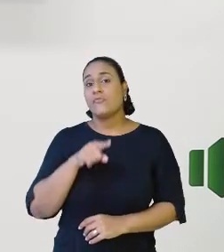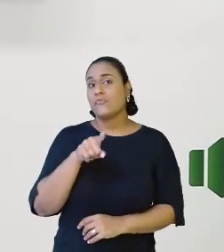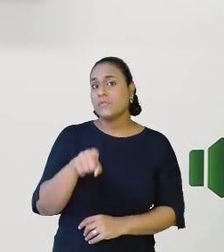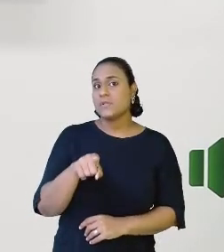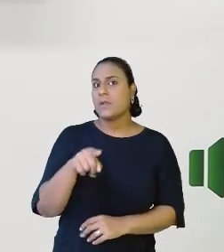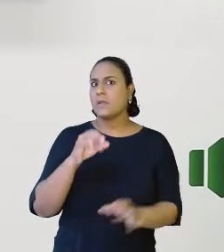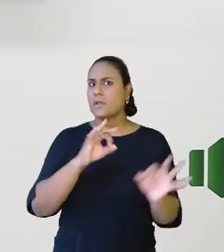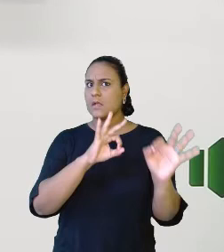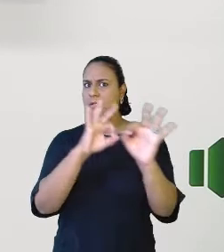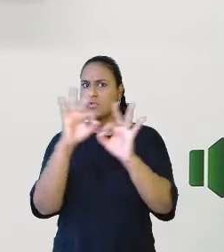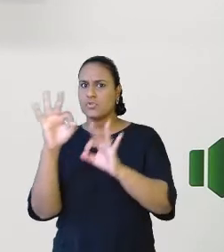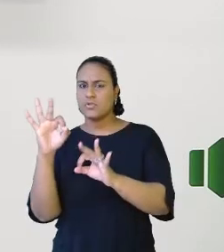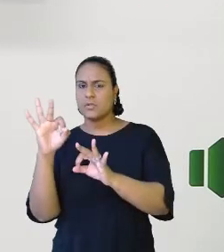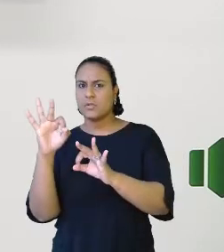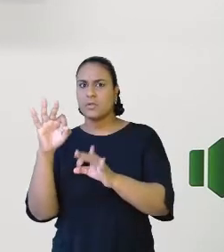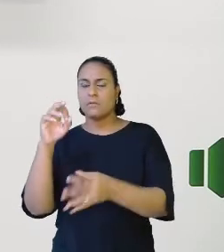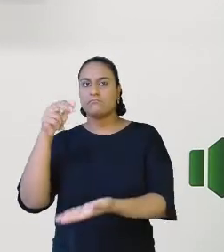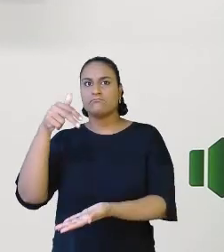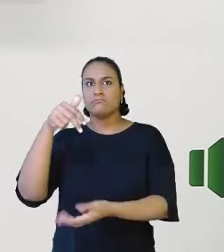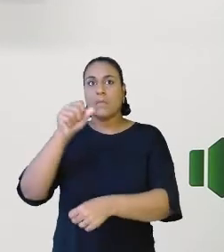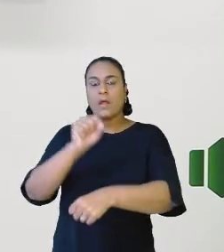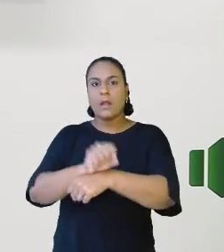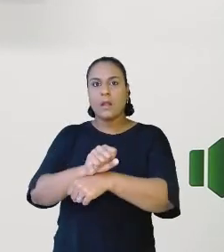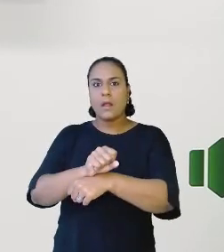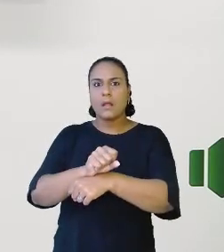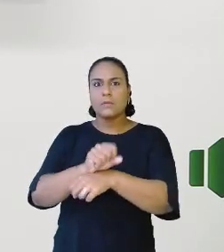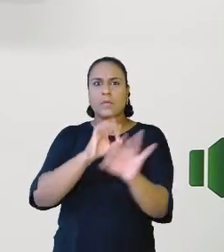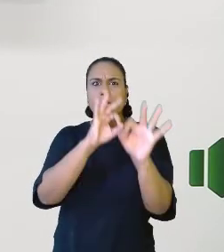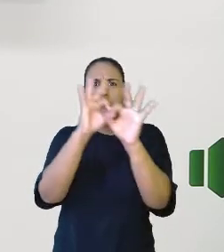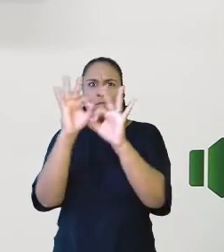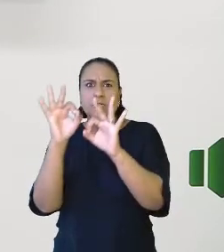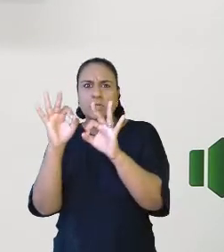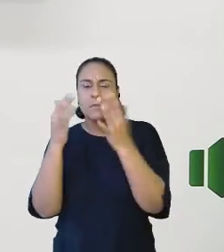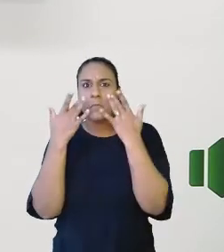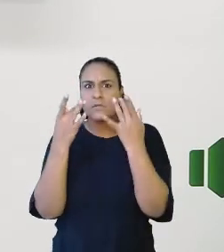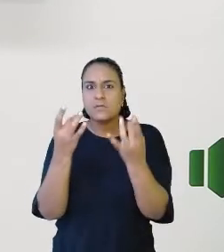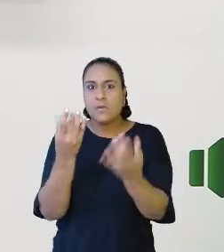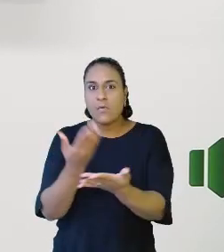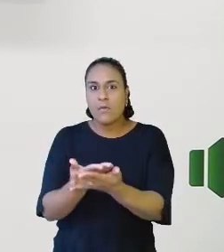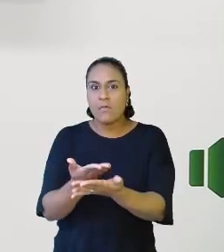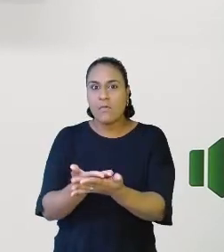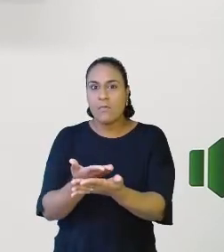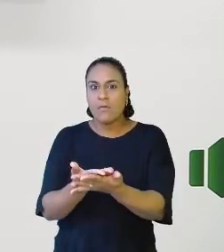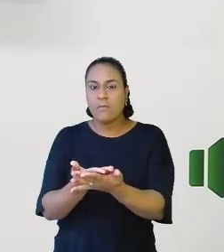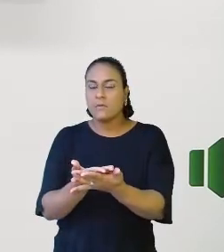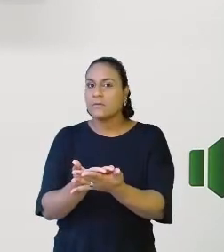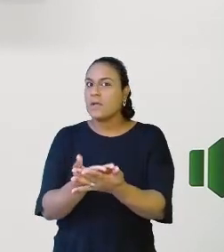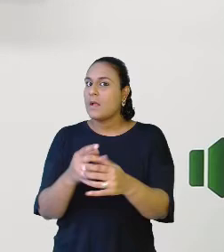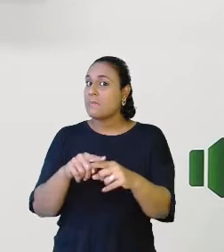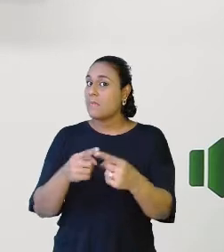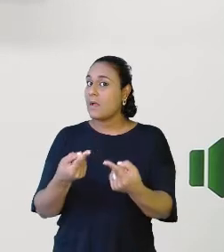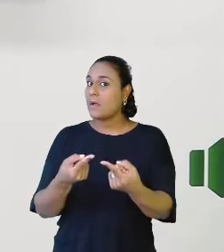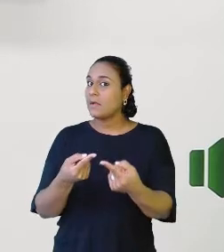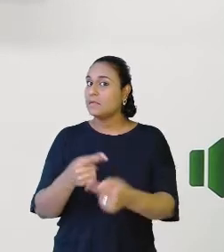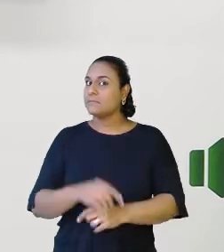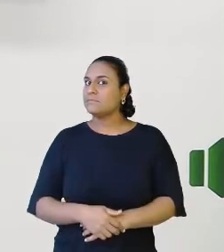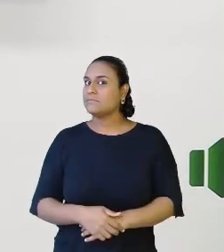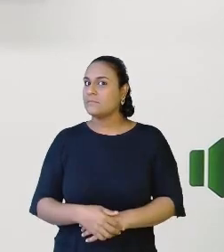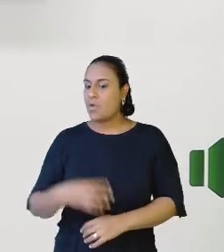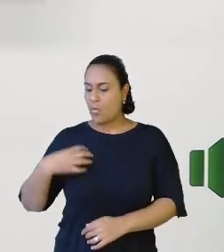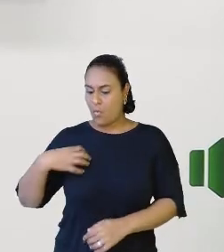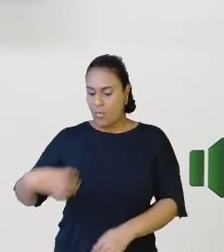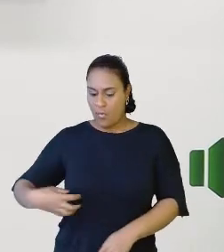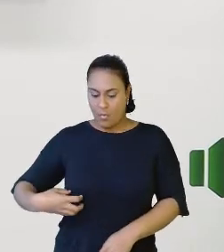me assistindo, está paradinho, está olhando para mim, prestando atenção nessa aula, mas ali os